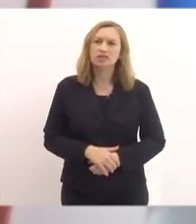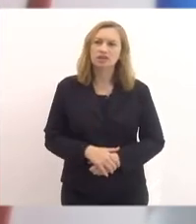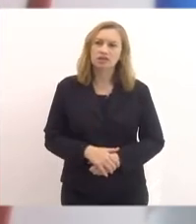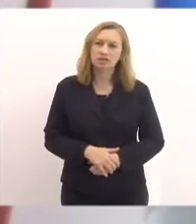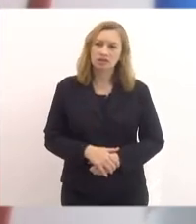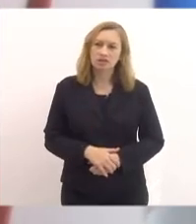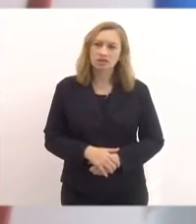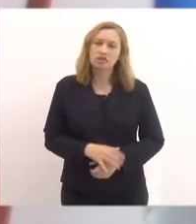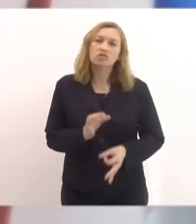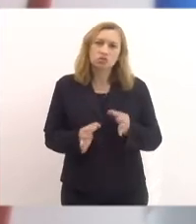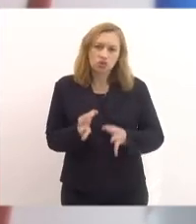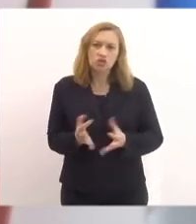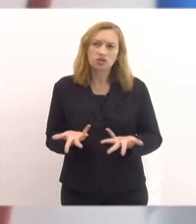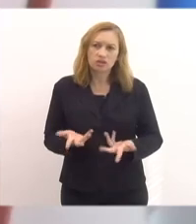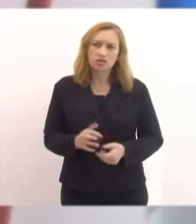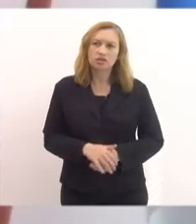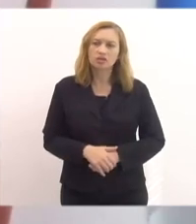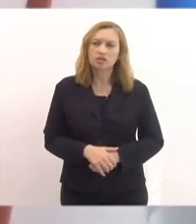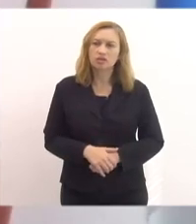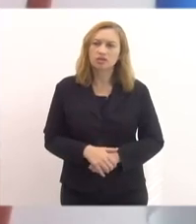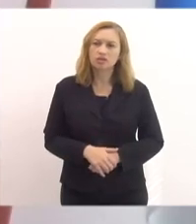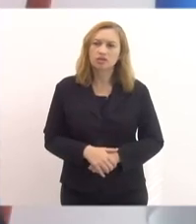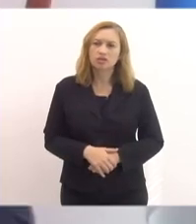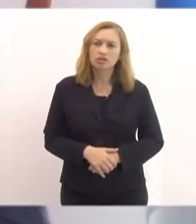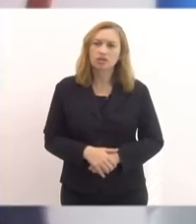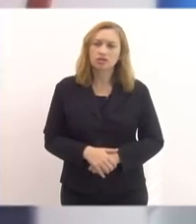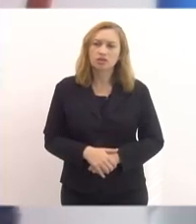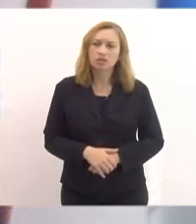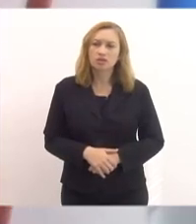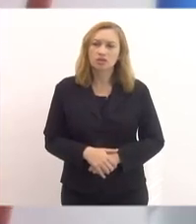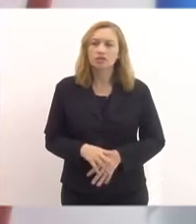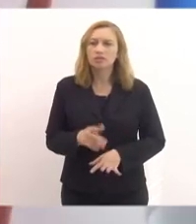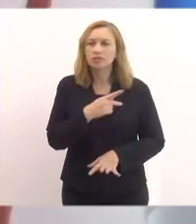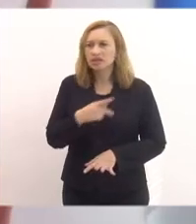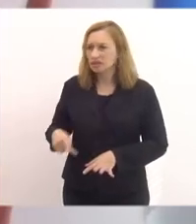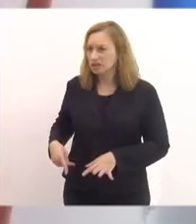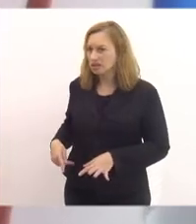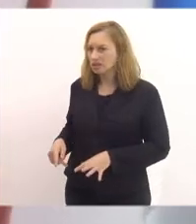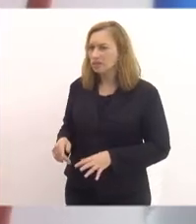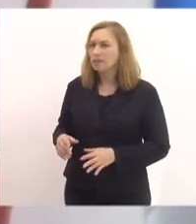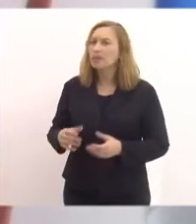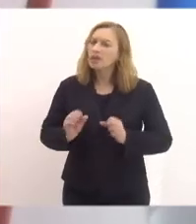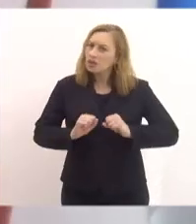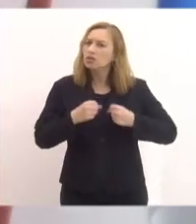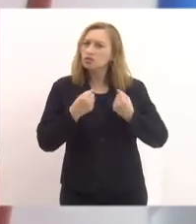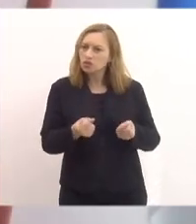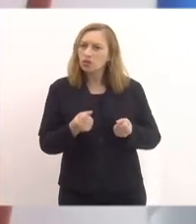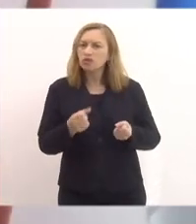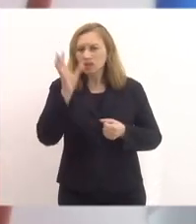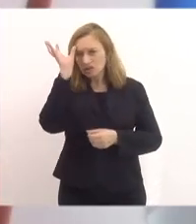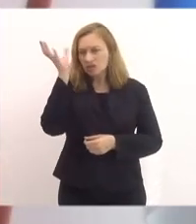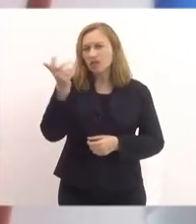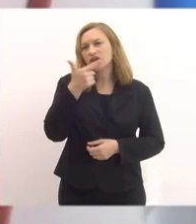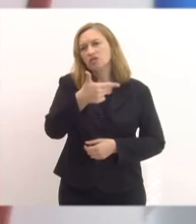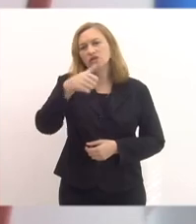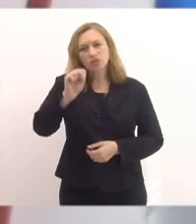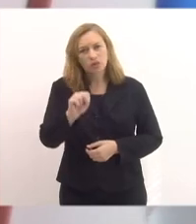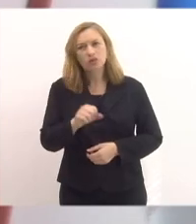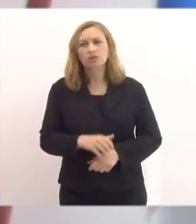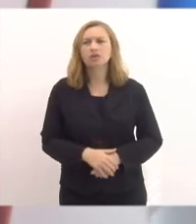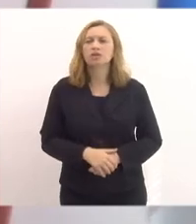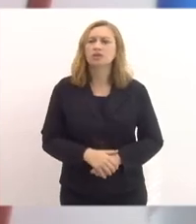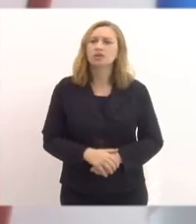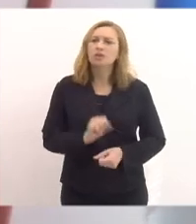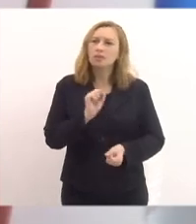E é uma questão de justiça. Então, o apelo que eu faço, Coronel Bucassis, vamos fazer um esforço de resolver essas 28.